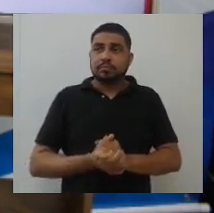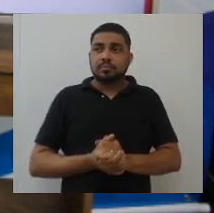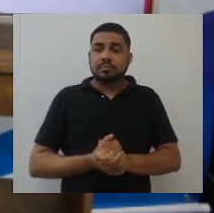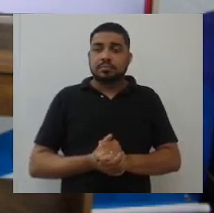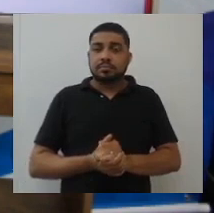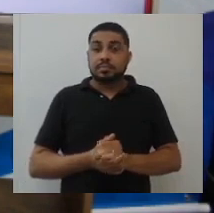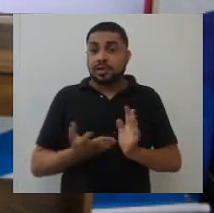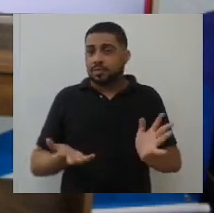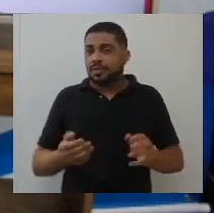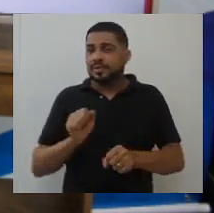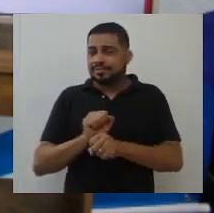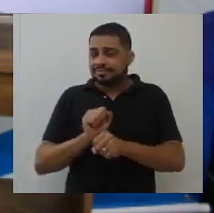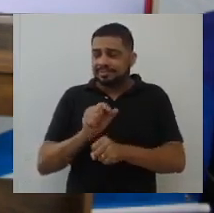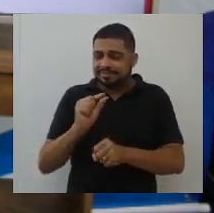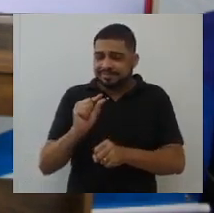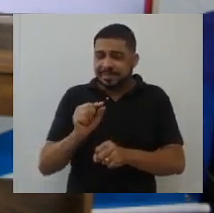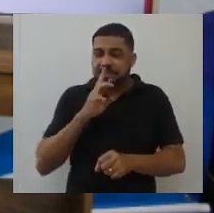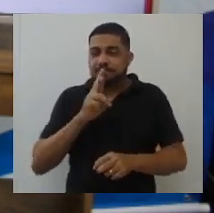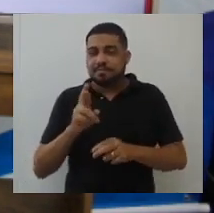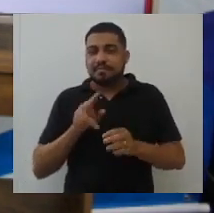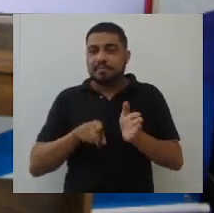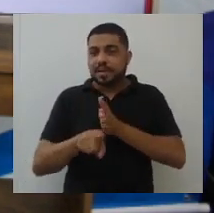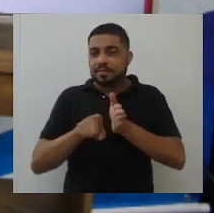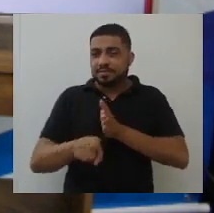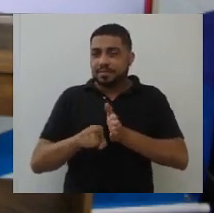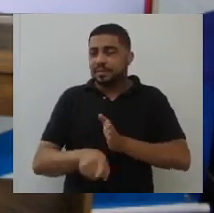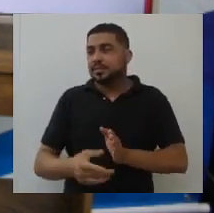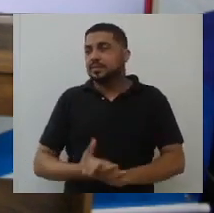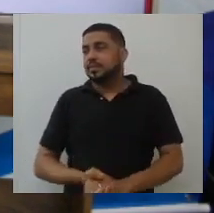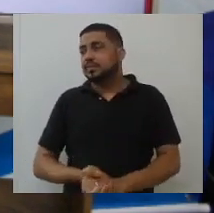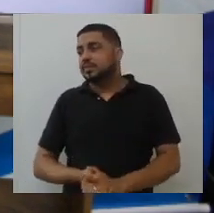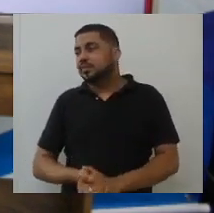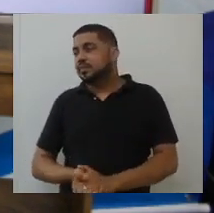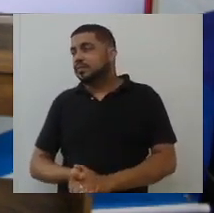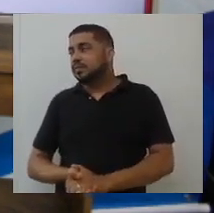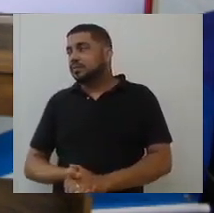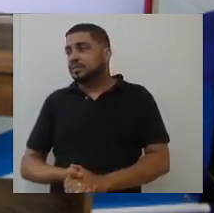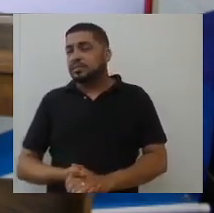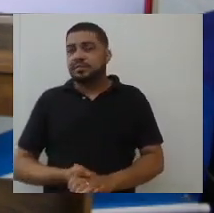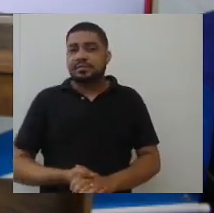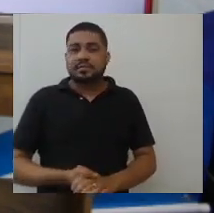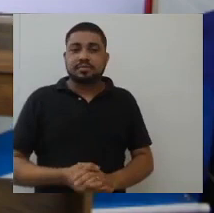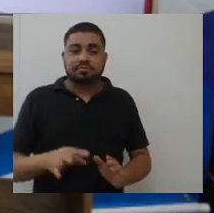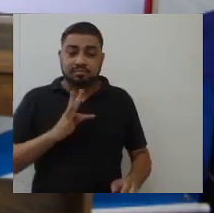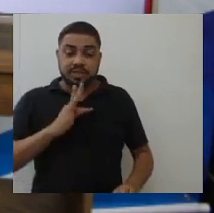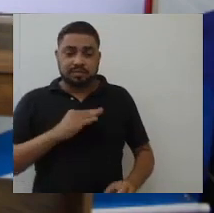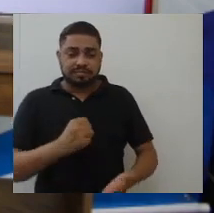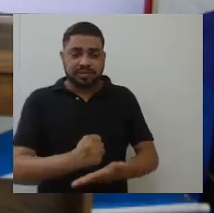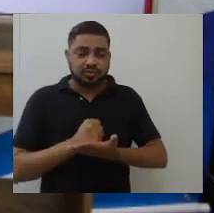Só um momento que a gente vai responder as perguntas que vocês têm. A produção vai me ajudar com isso agora.